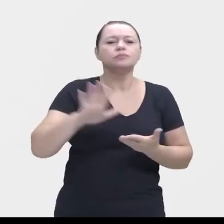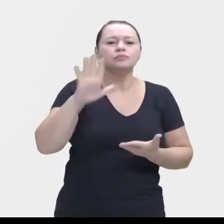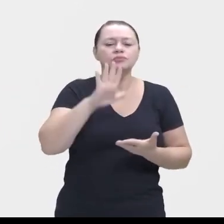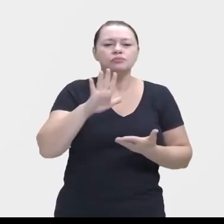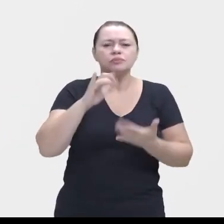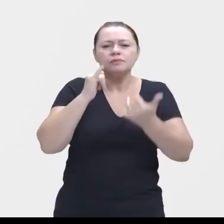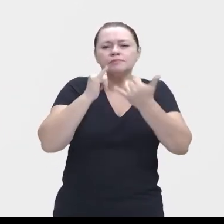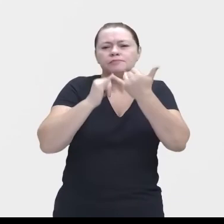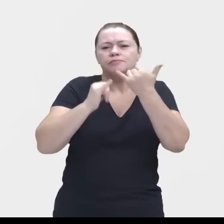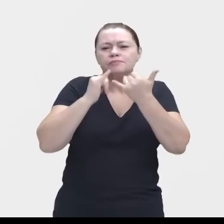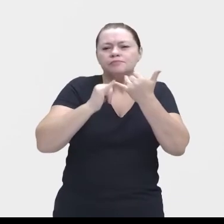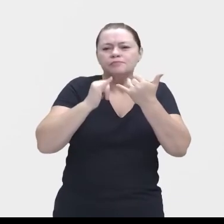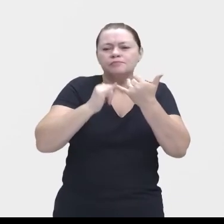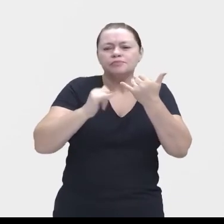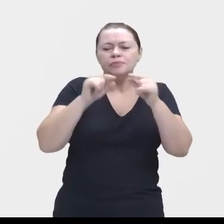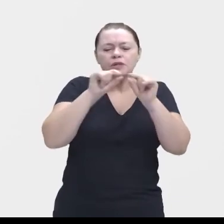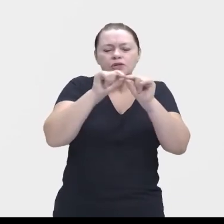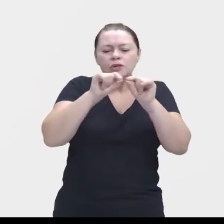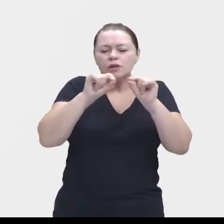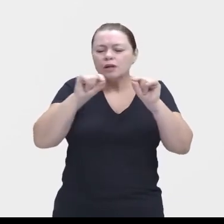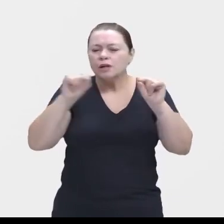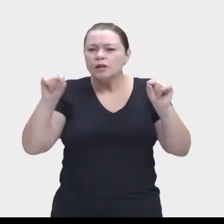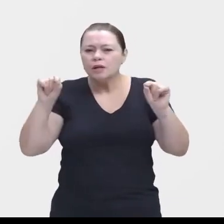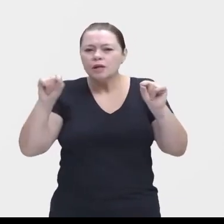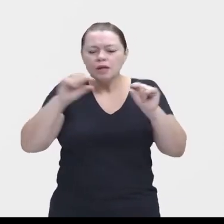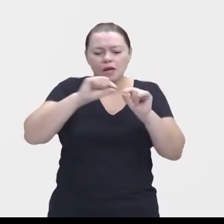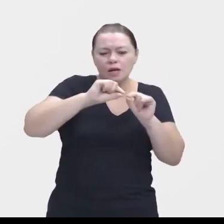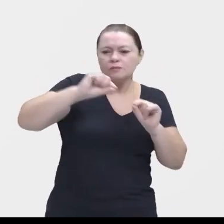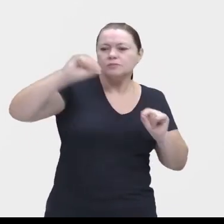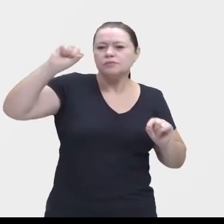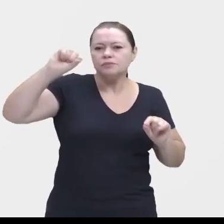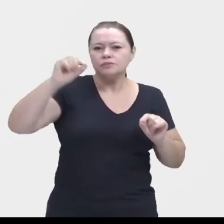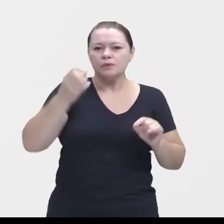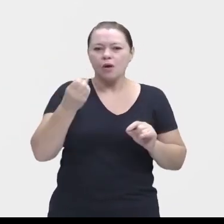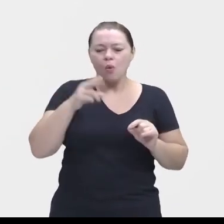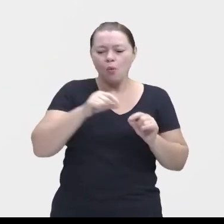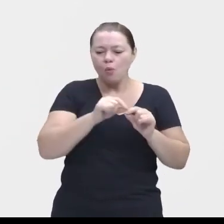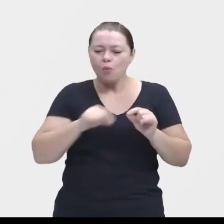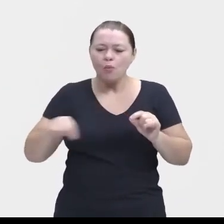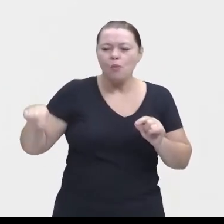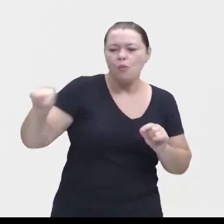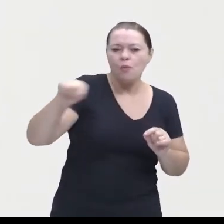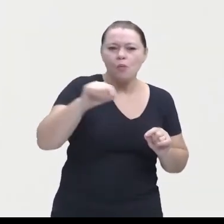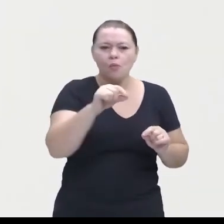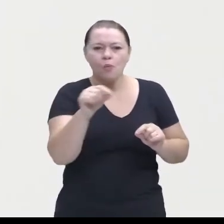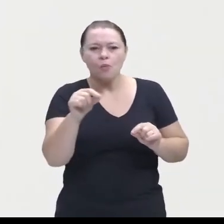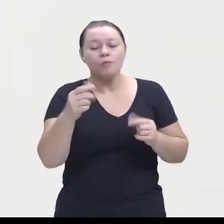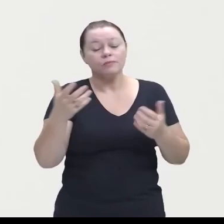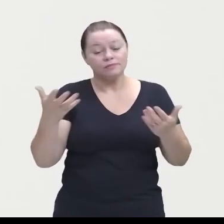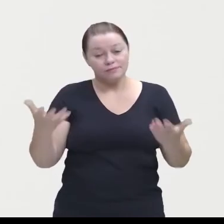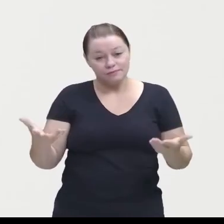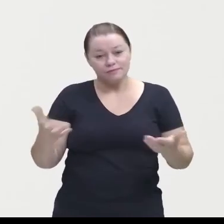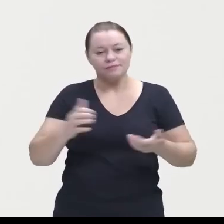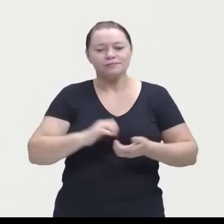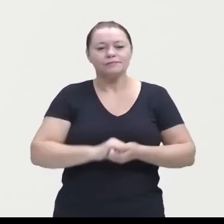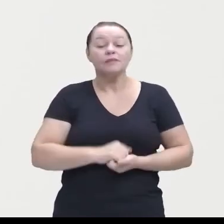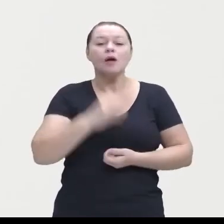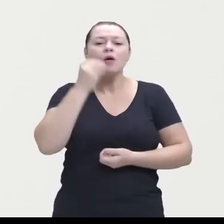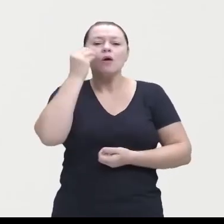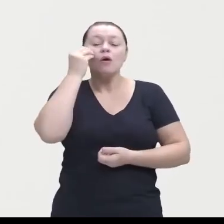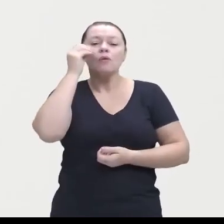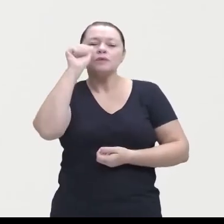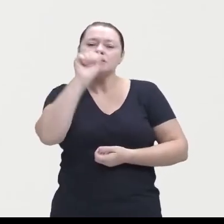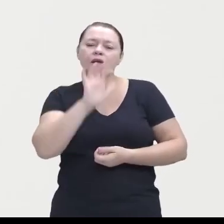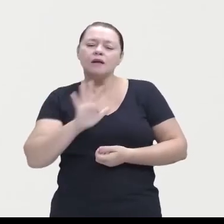formatos, feitos de linhas retas ou curvadas? Observe a imagem